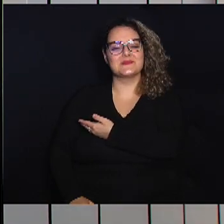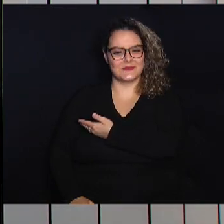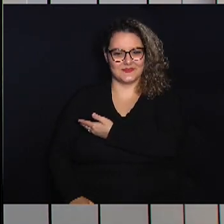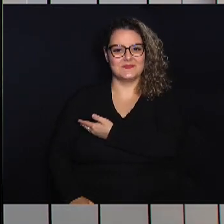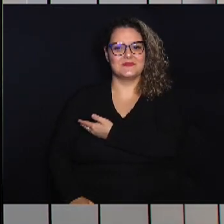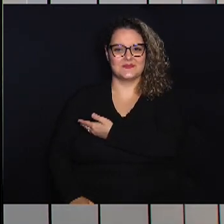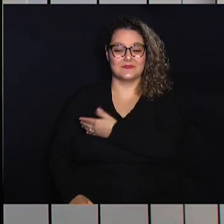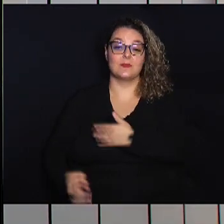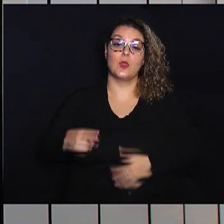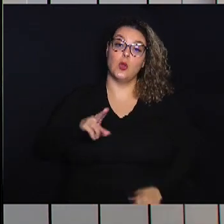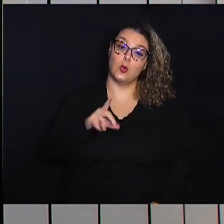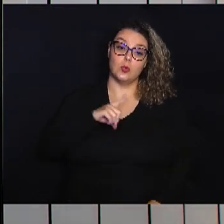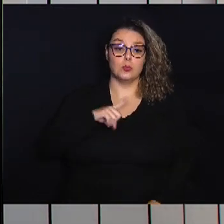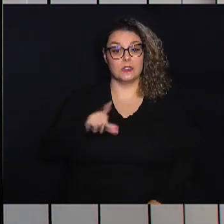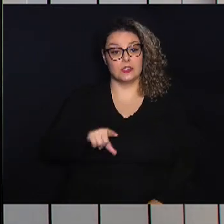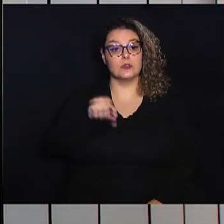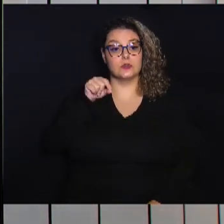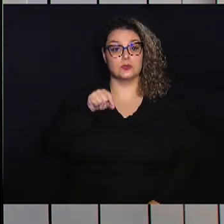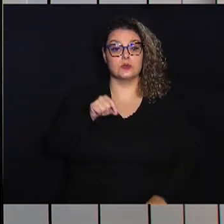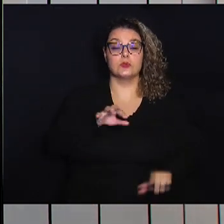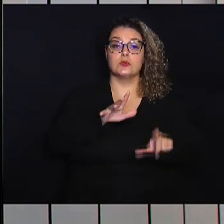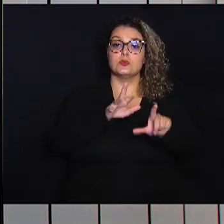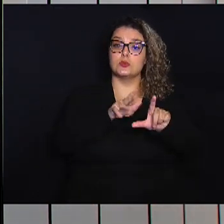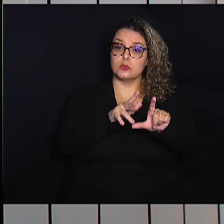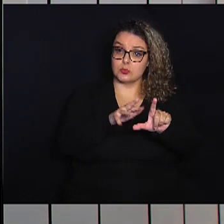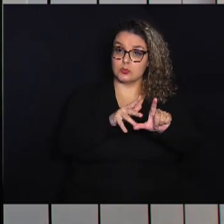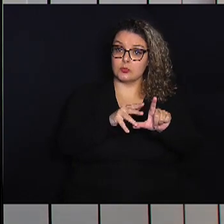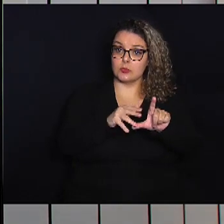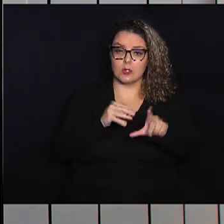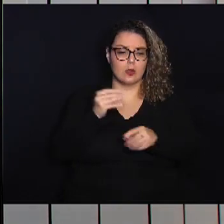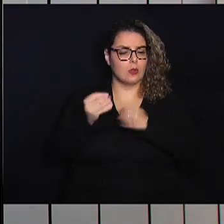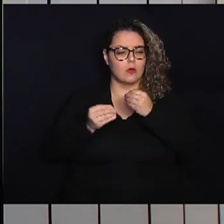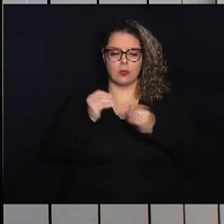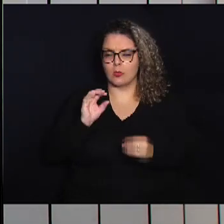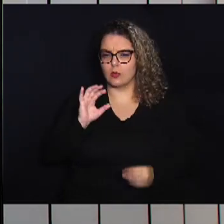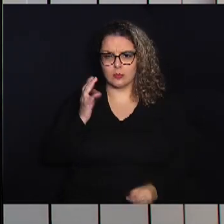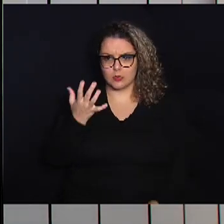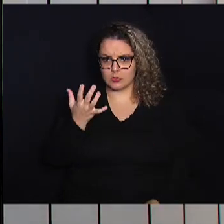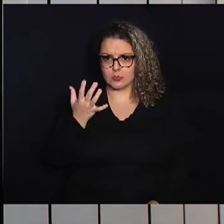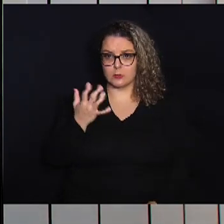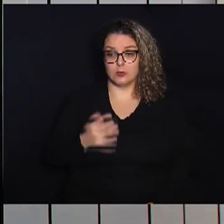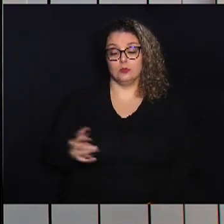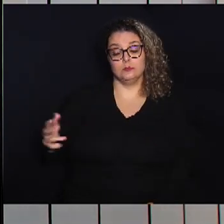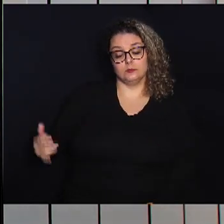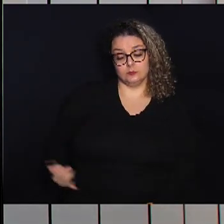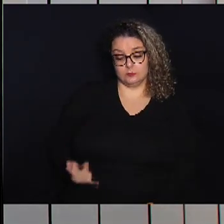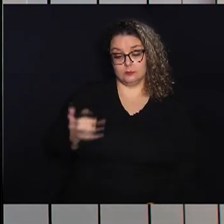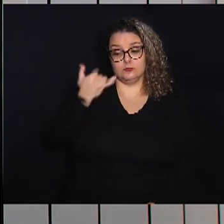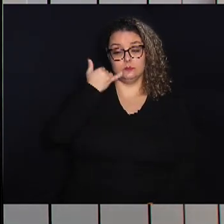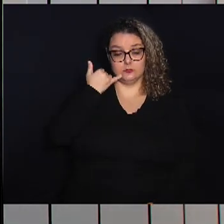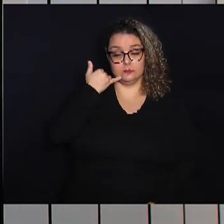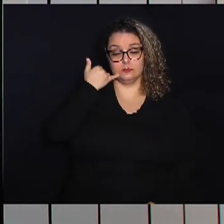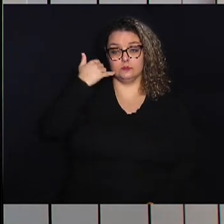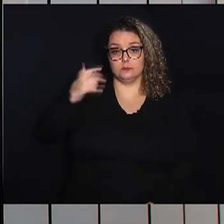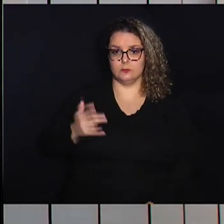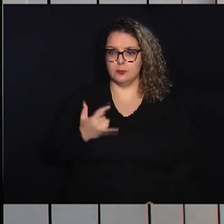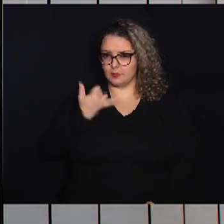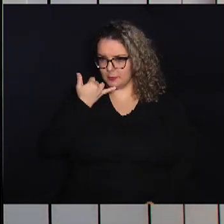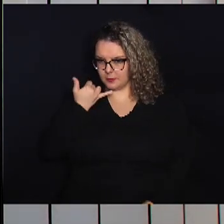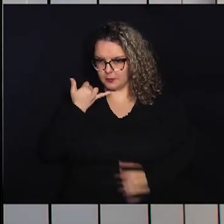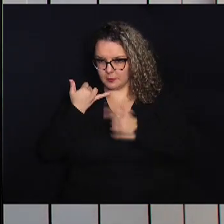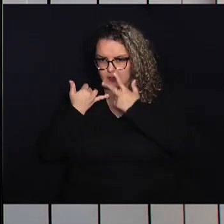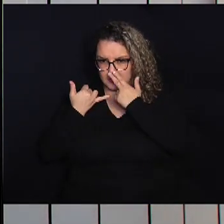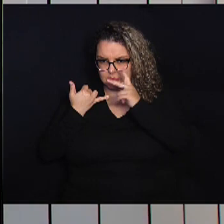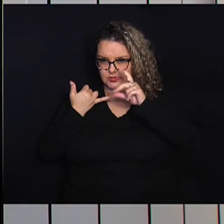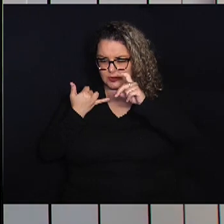978293776. Ou você tem a opção de enviar uma mensagem pelo nosso QR Code. Com a câmera do seu celular apontada aqui,